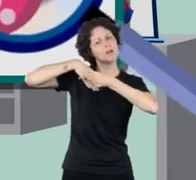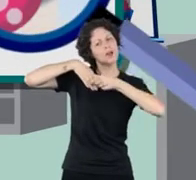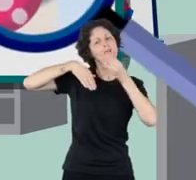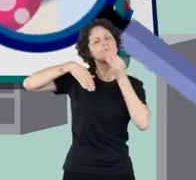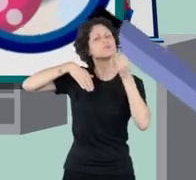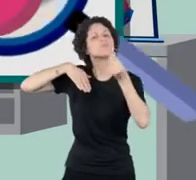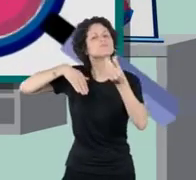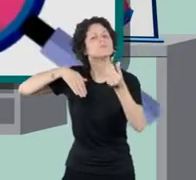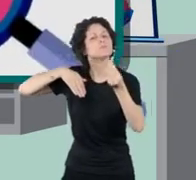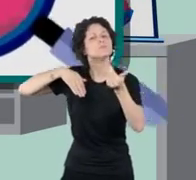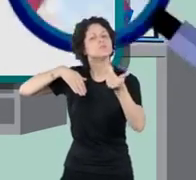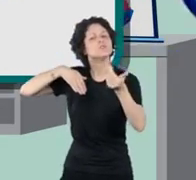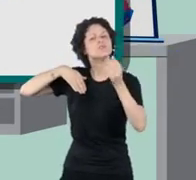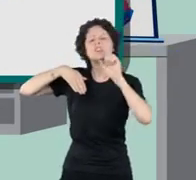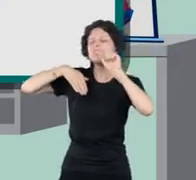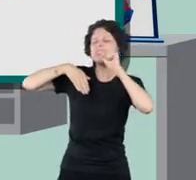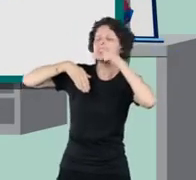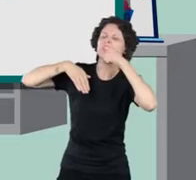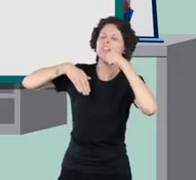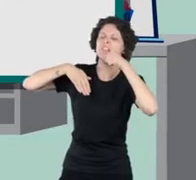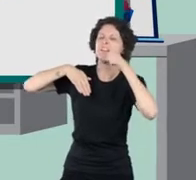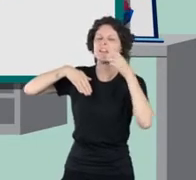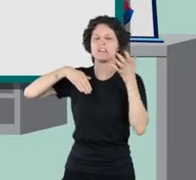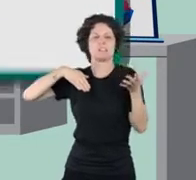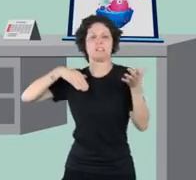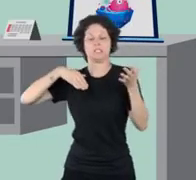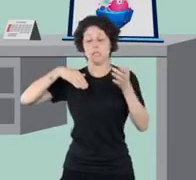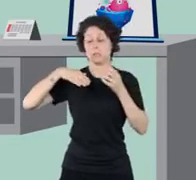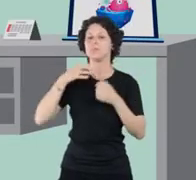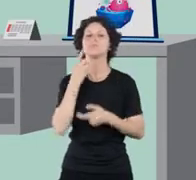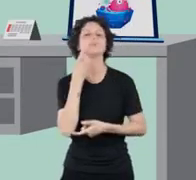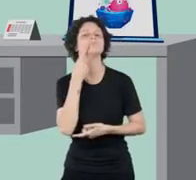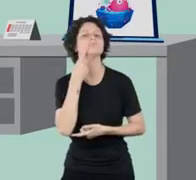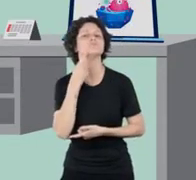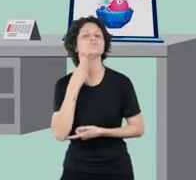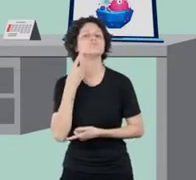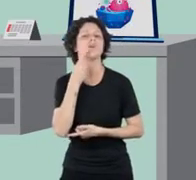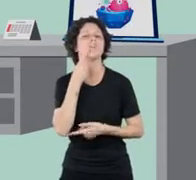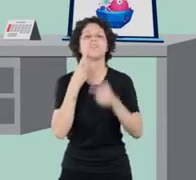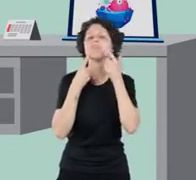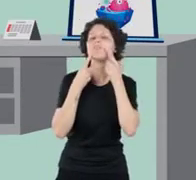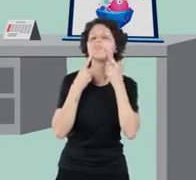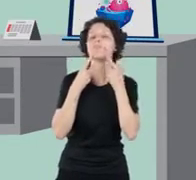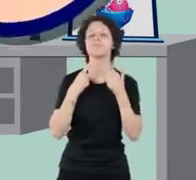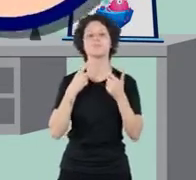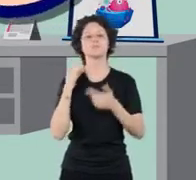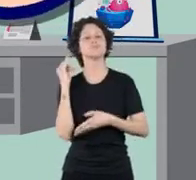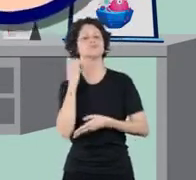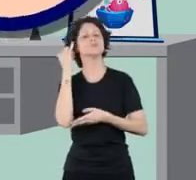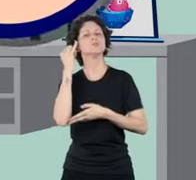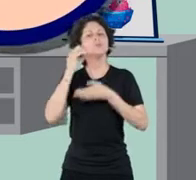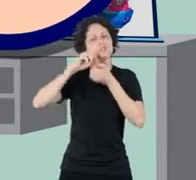que ingerimos e nos ajudam a identificar se devemos ou não engolir. Na boca, também encontramos glândulas que formam a